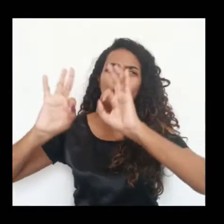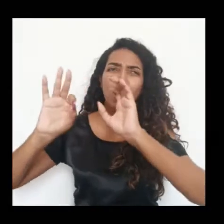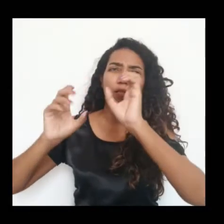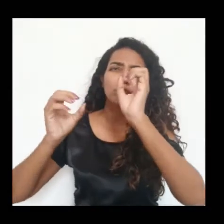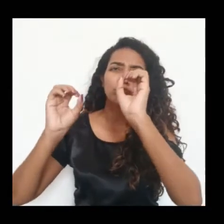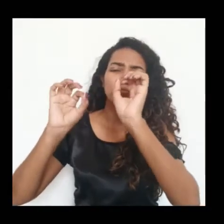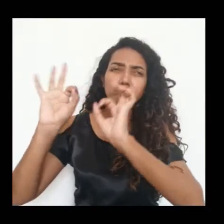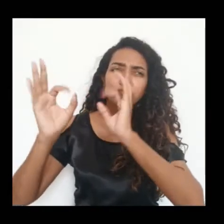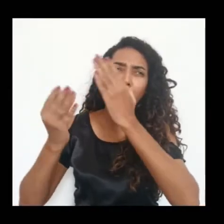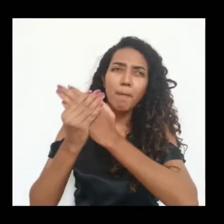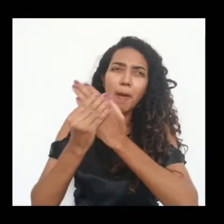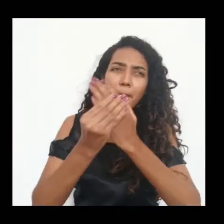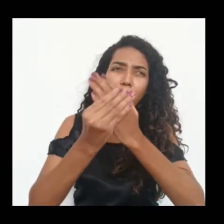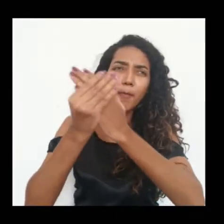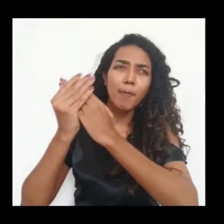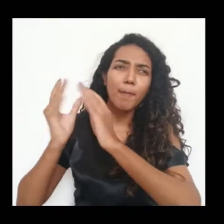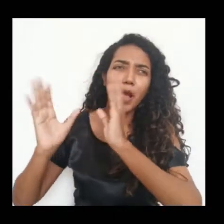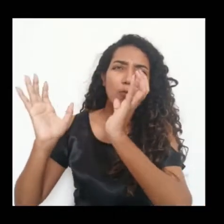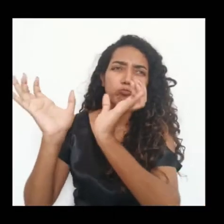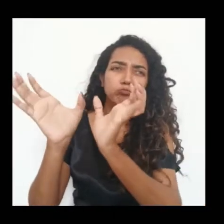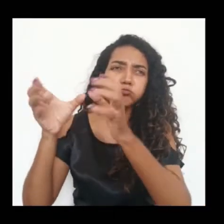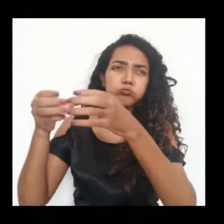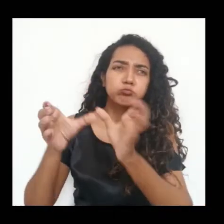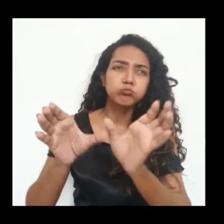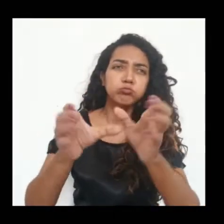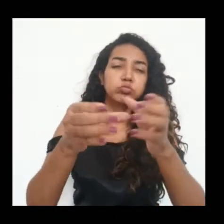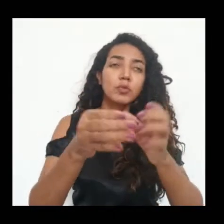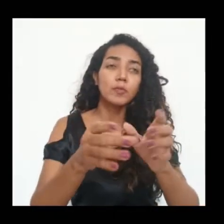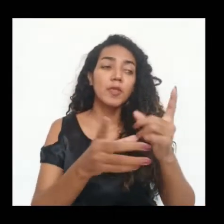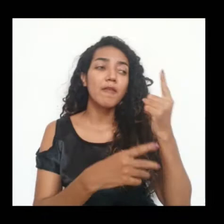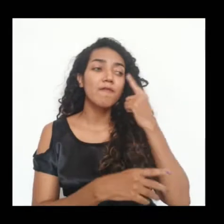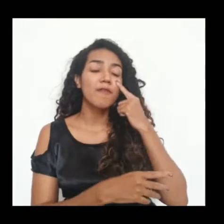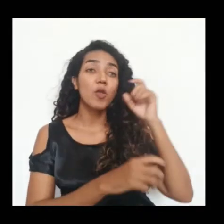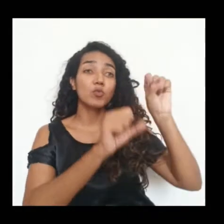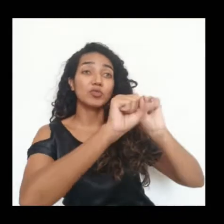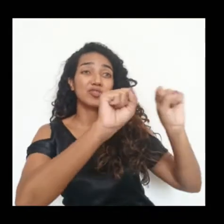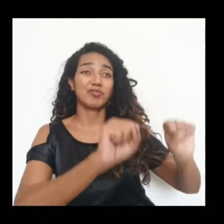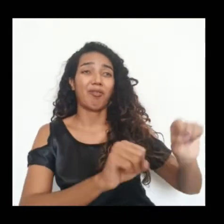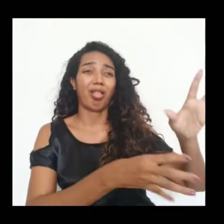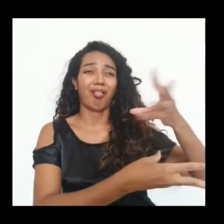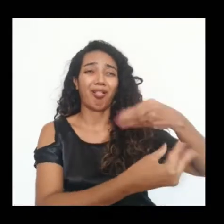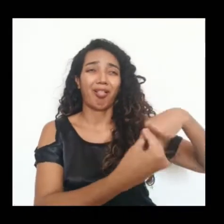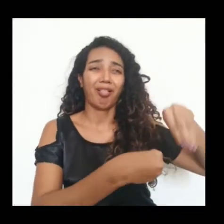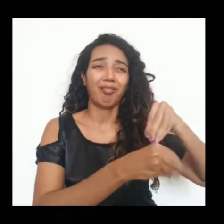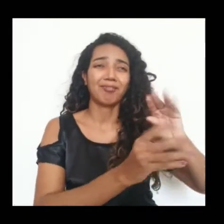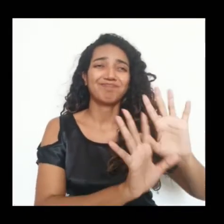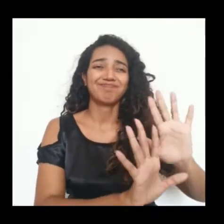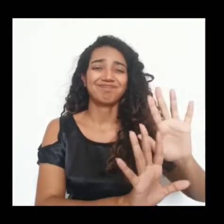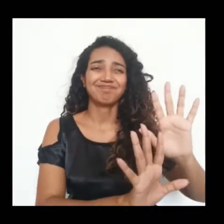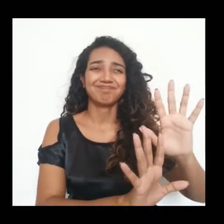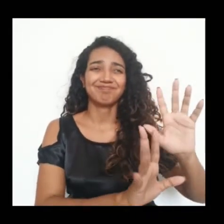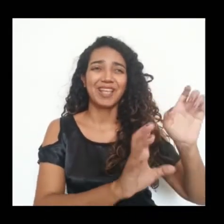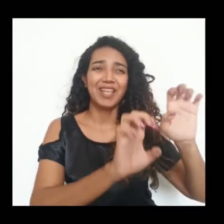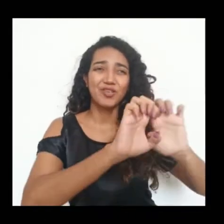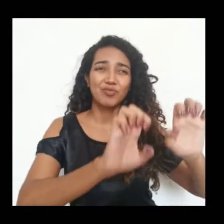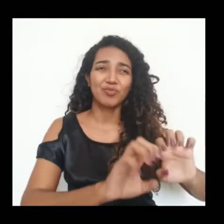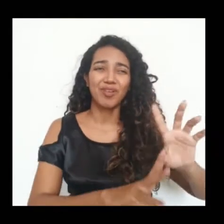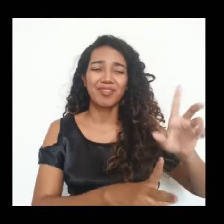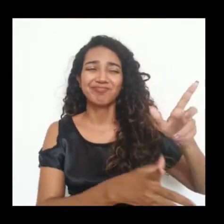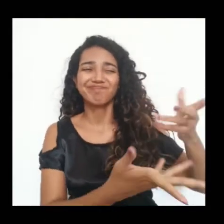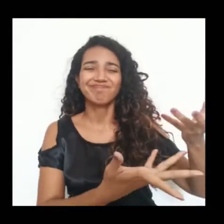sistema não tão bem estruturado ou mal empacotado. Tá? Então, só para a gente entender um pouco melhor